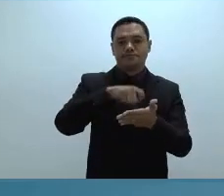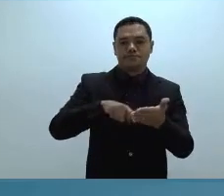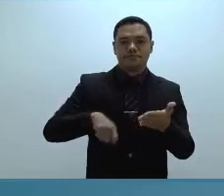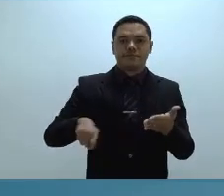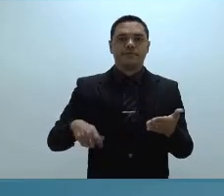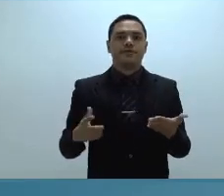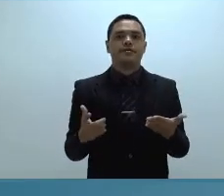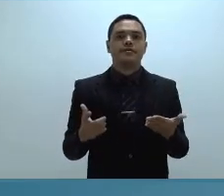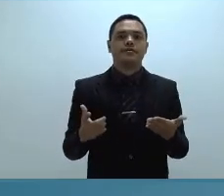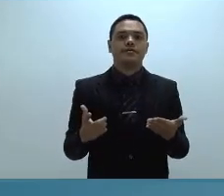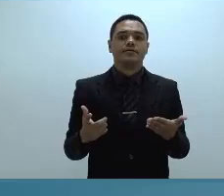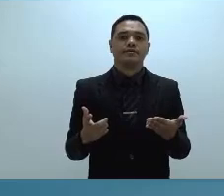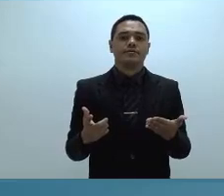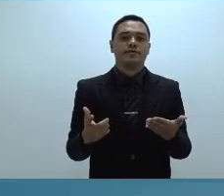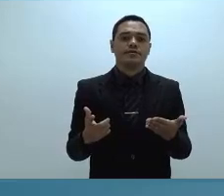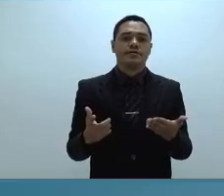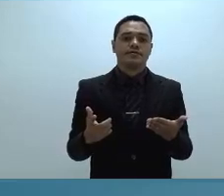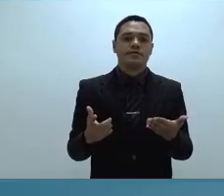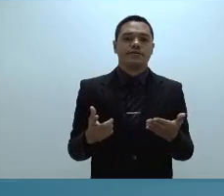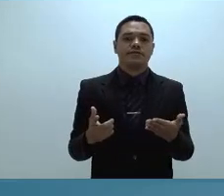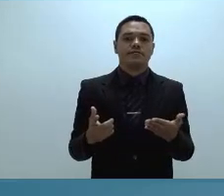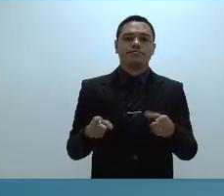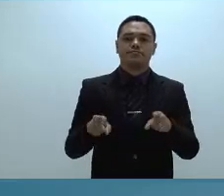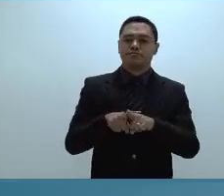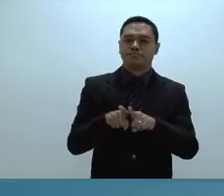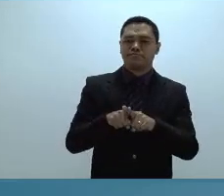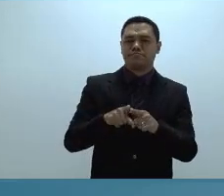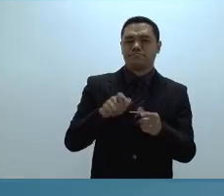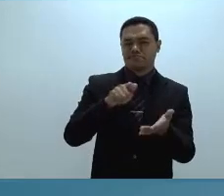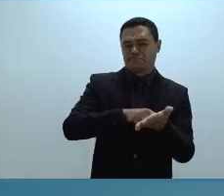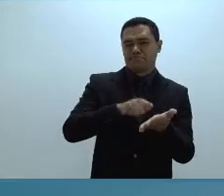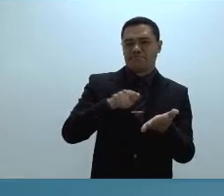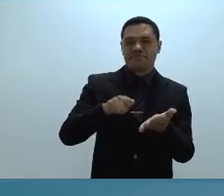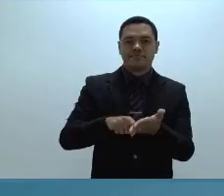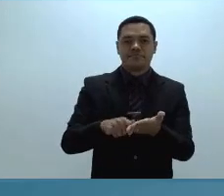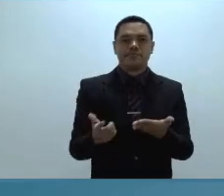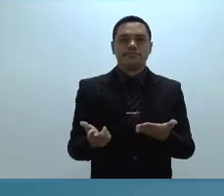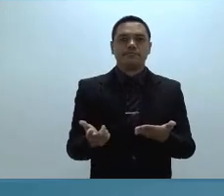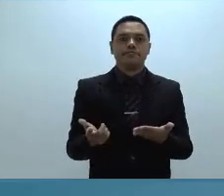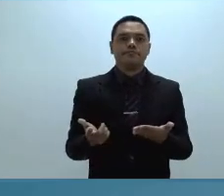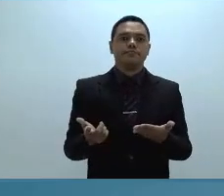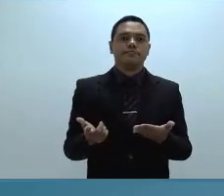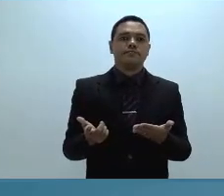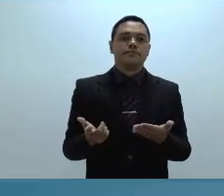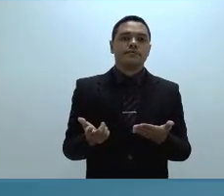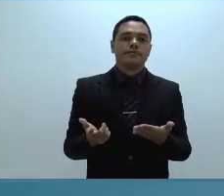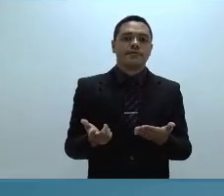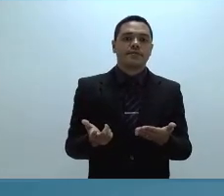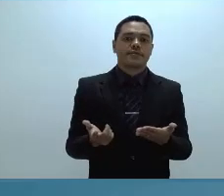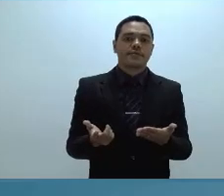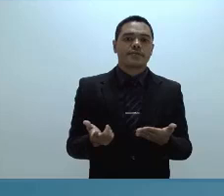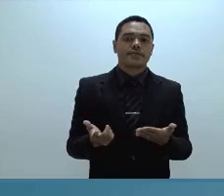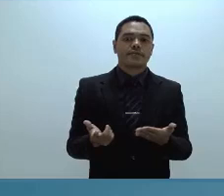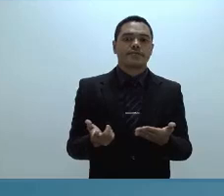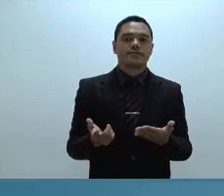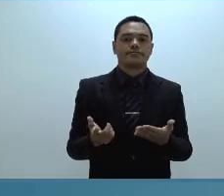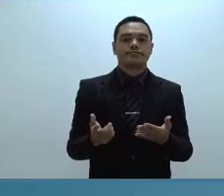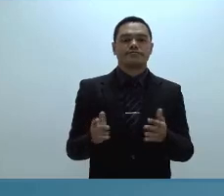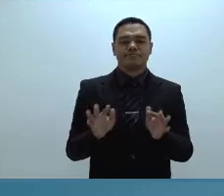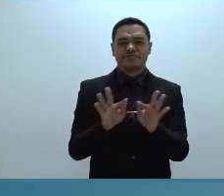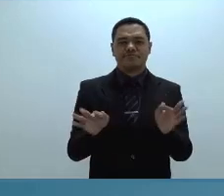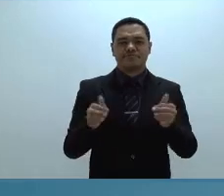as concessões e permissões autorizadas que poderíamos chamar de inespecíficas. Em outras palavras, apenas quando o Estado,